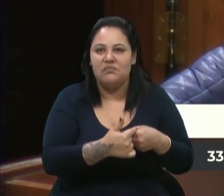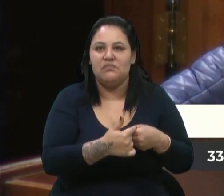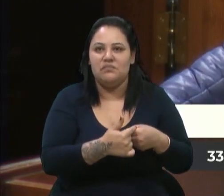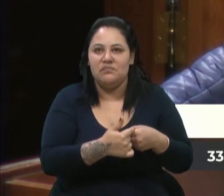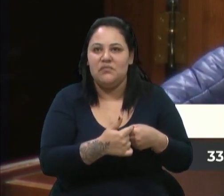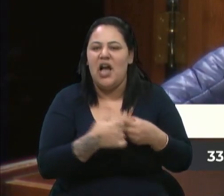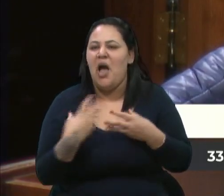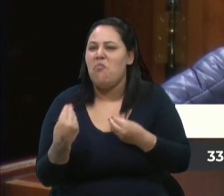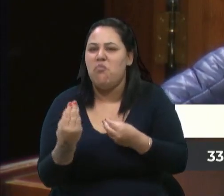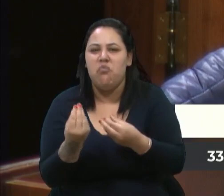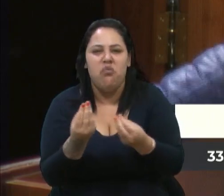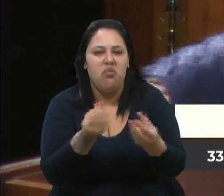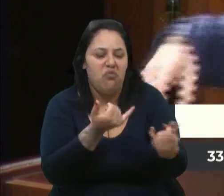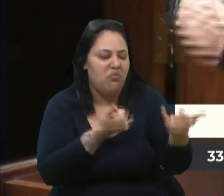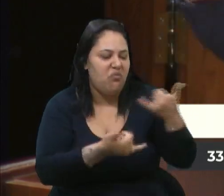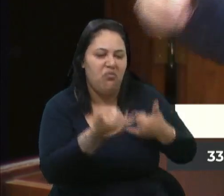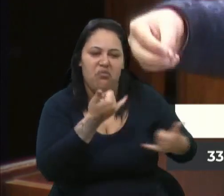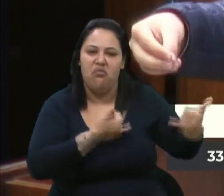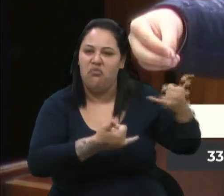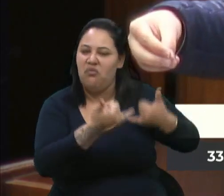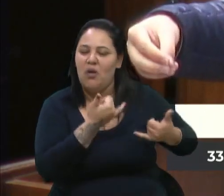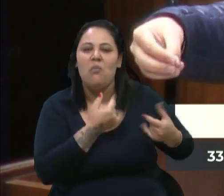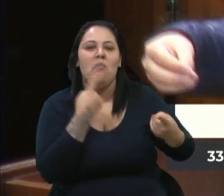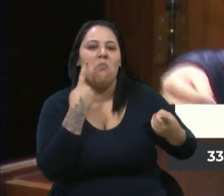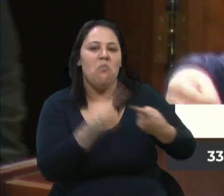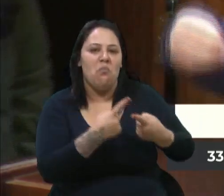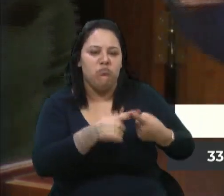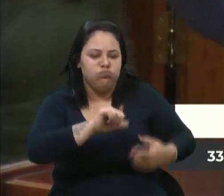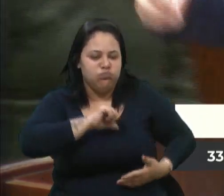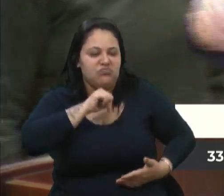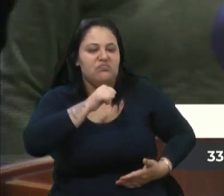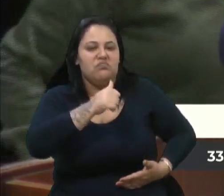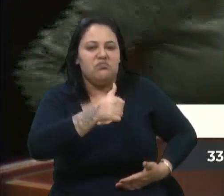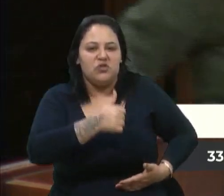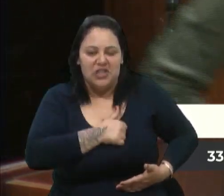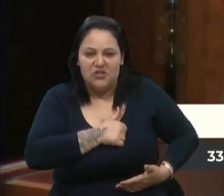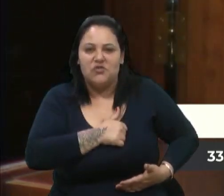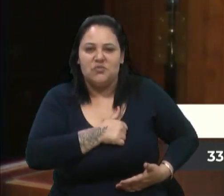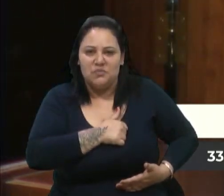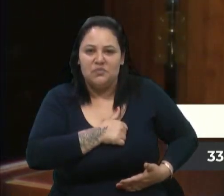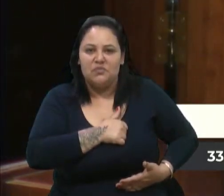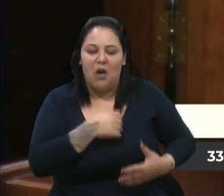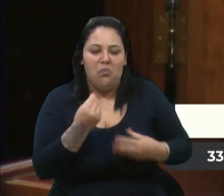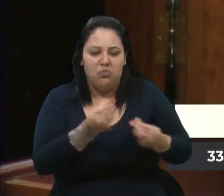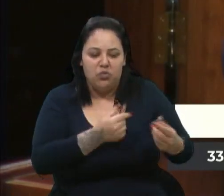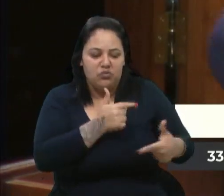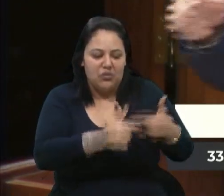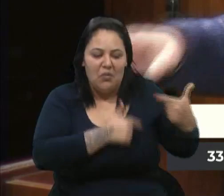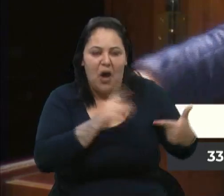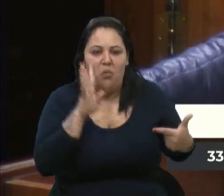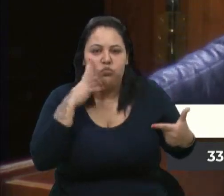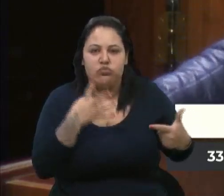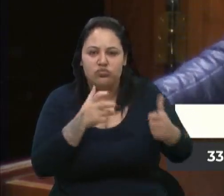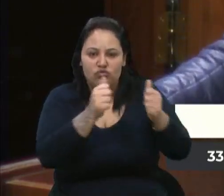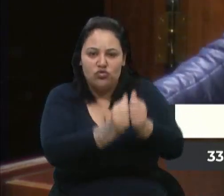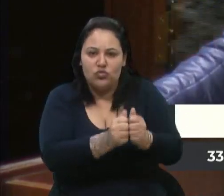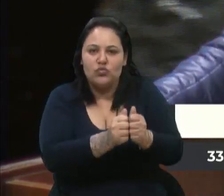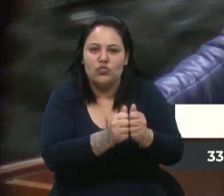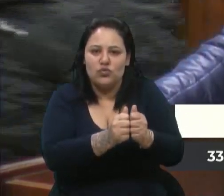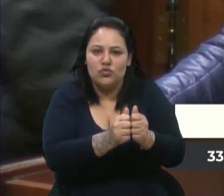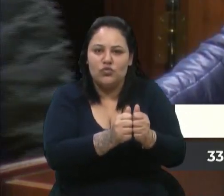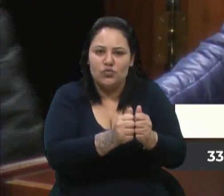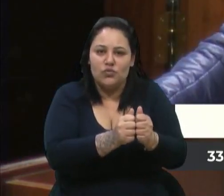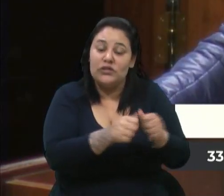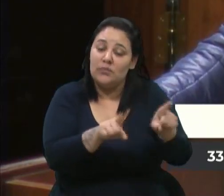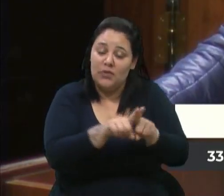É muita informação, é muita iniciativa, são muitas coisas acontecendo, juntamente com o diretor Carlos